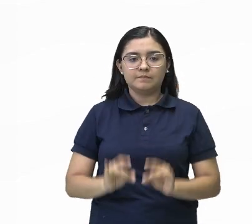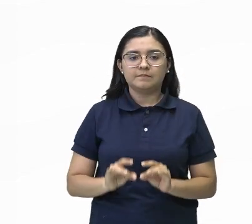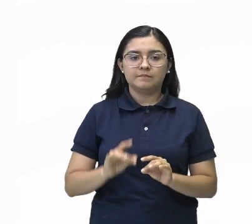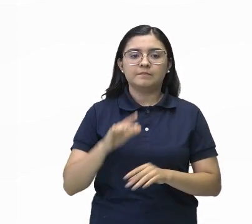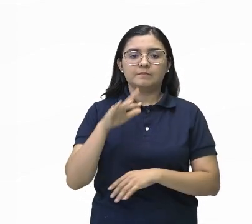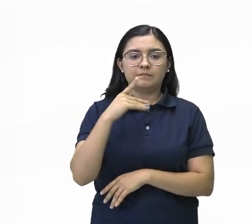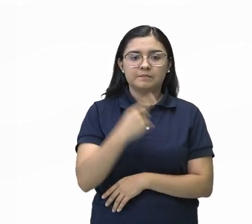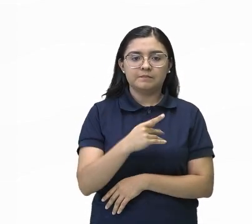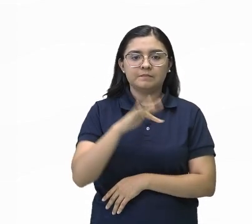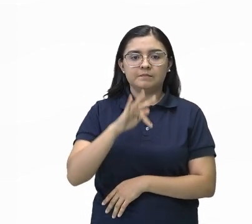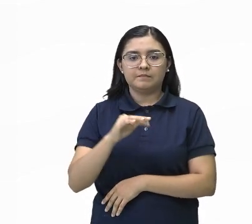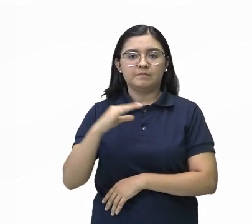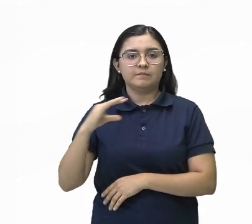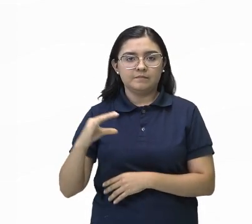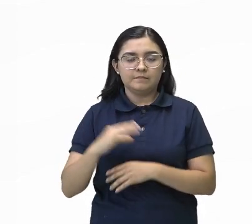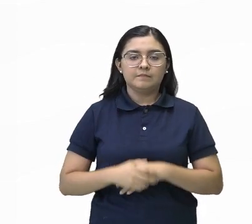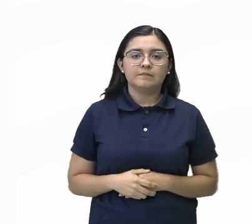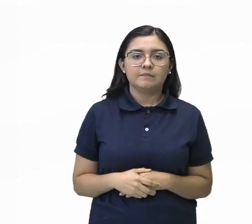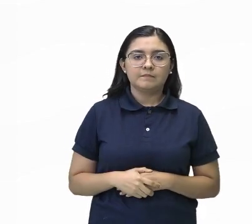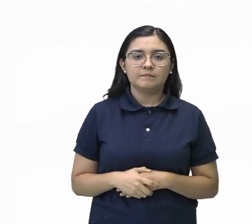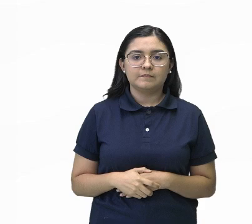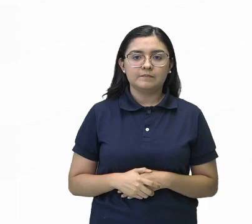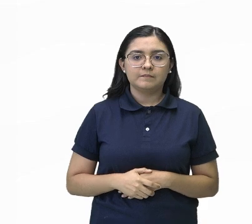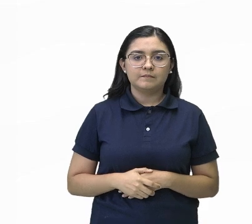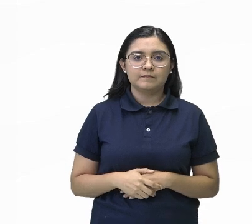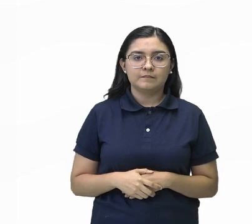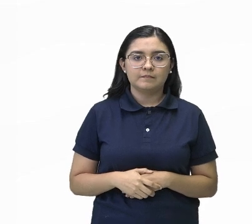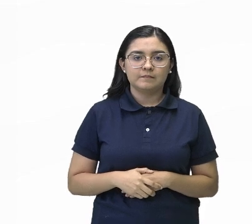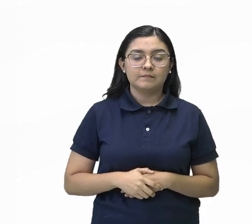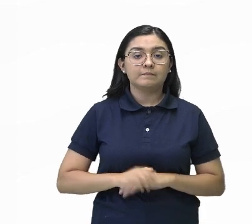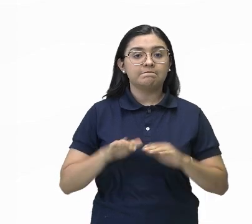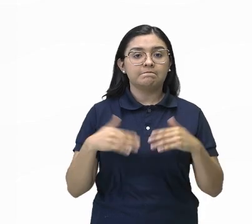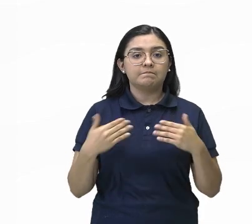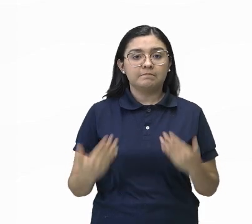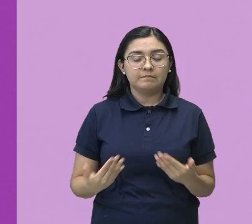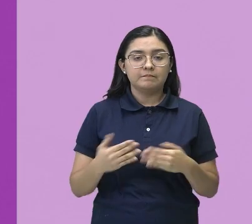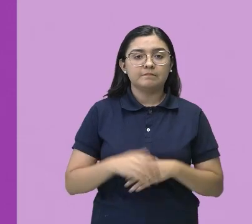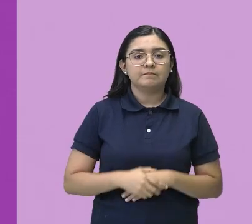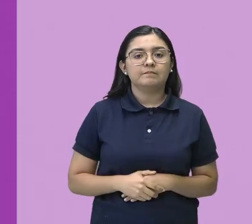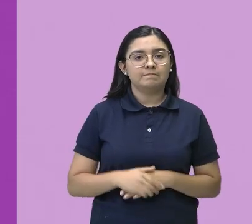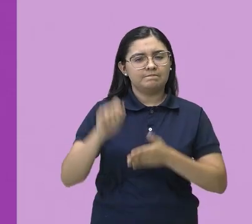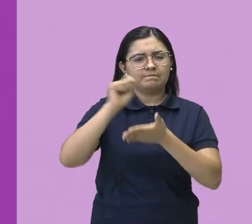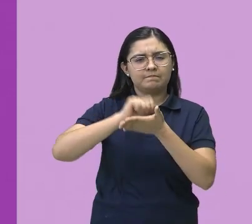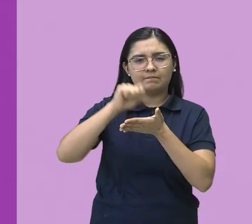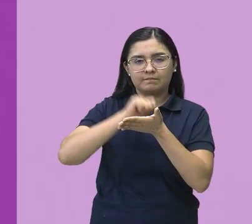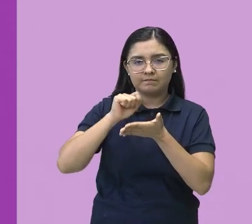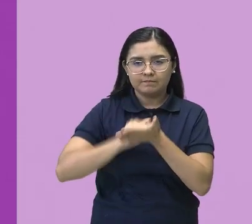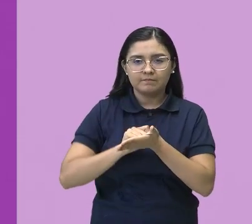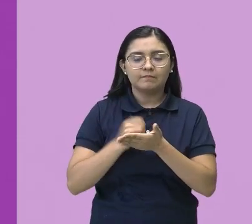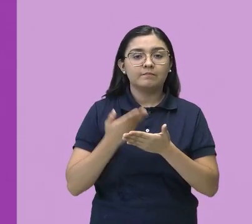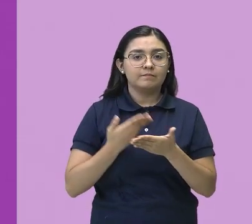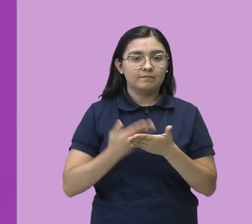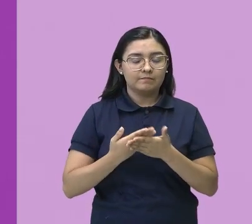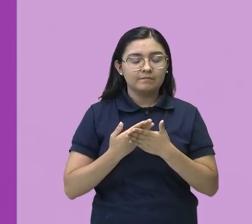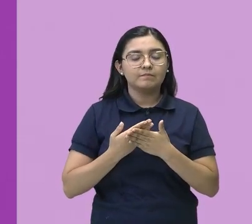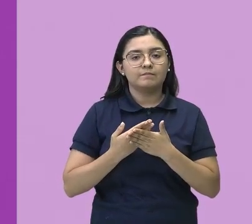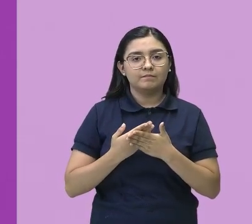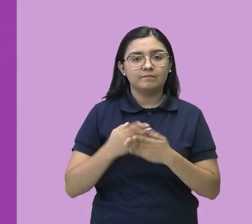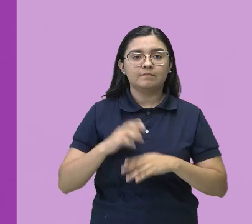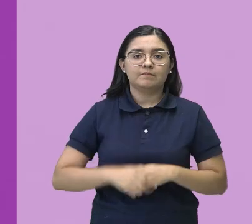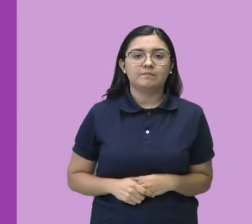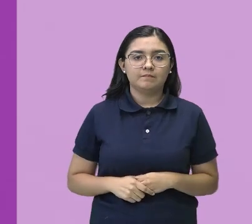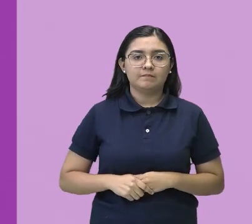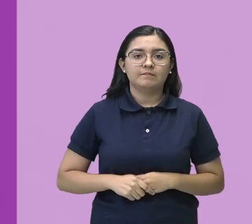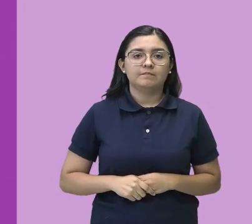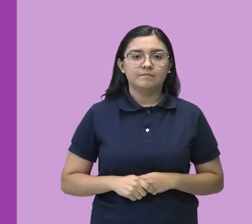Detalhamento, princípio fundamental da contagem. Então, pessoal, anotem tudo na nossa aula para não perder nenhum